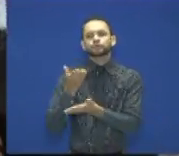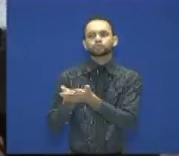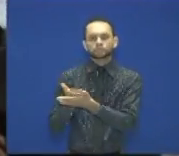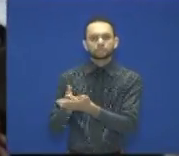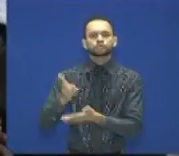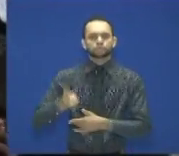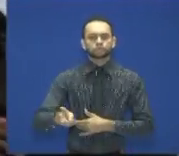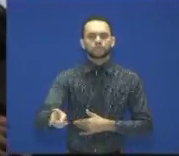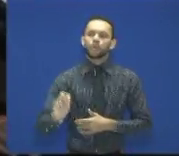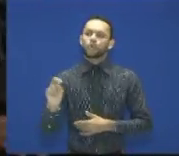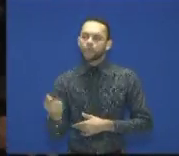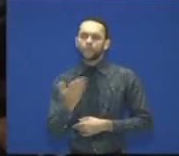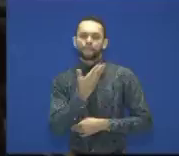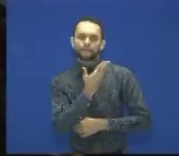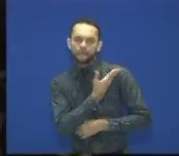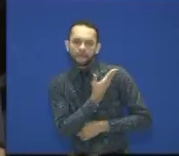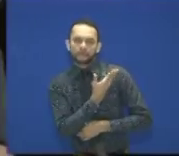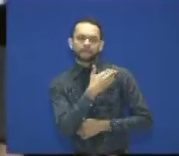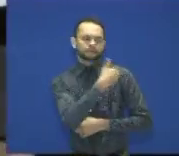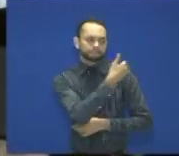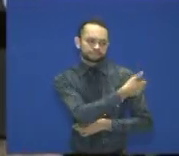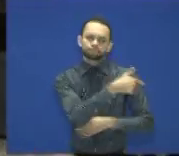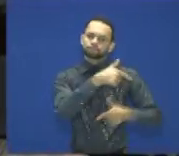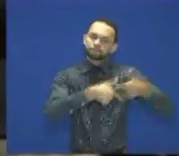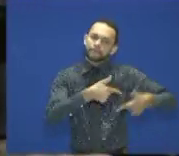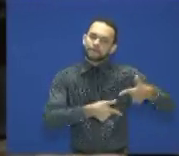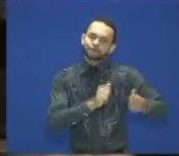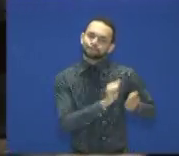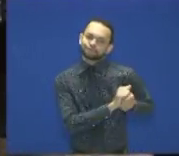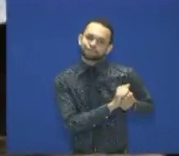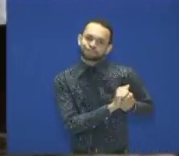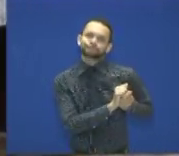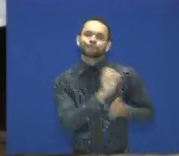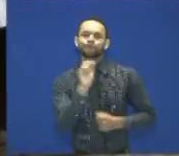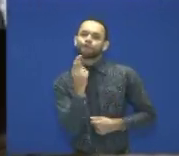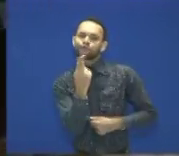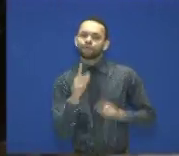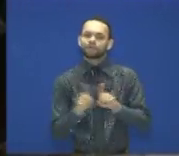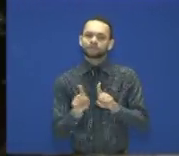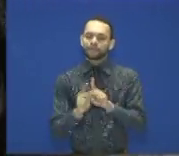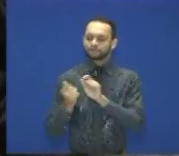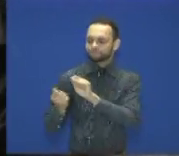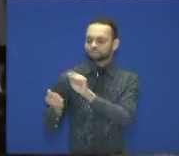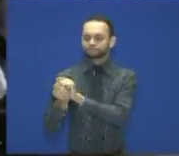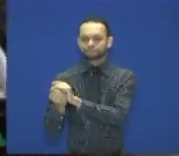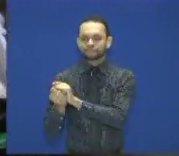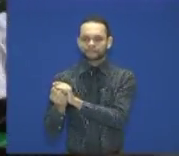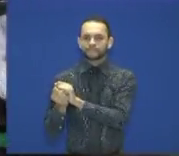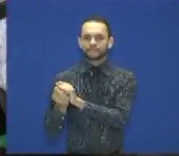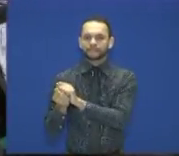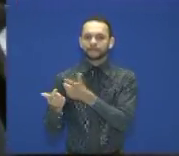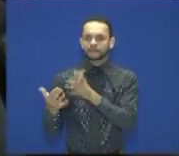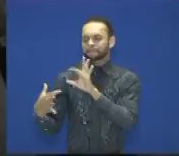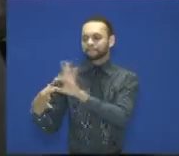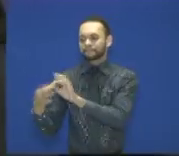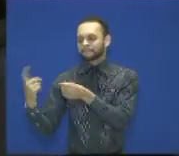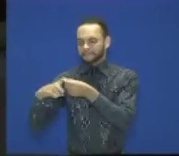como futuros colegas de trabalho ou em parcerias como profissionais no campo de trabalho.